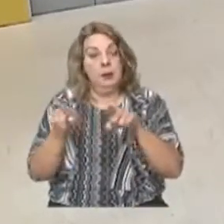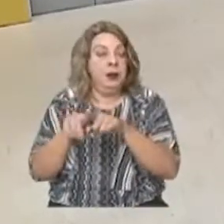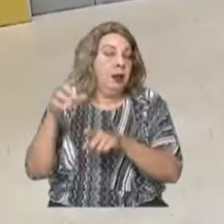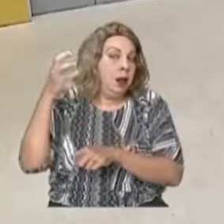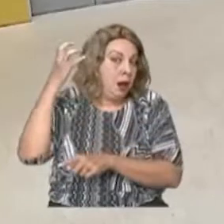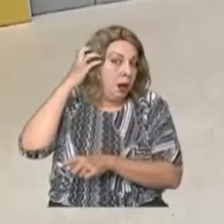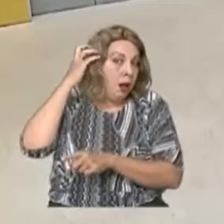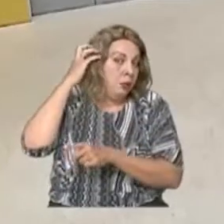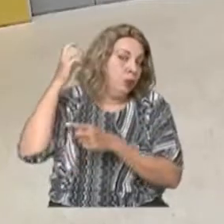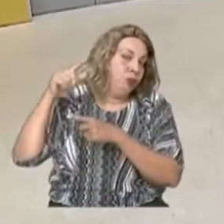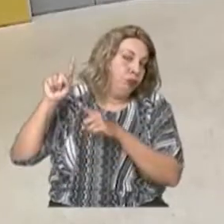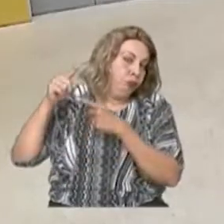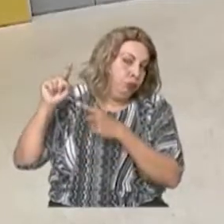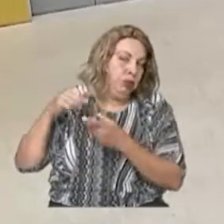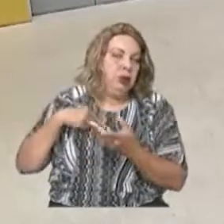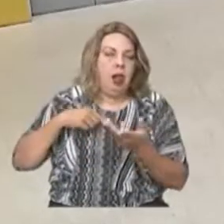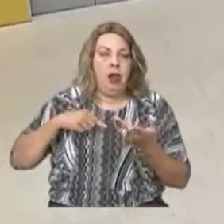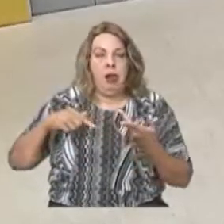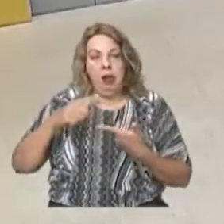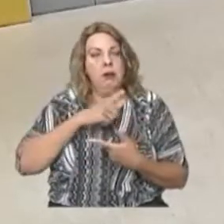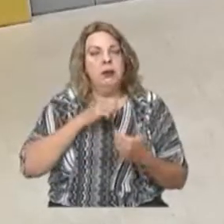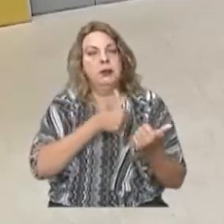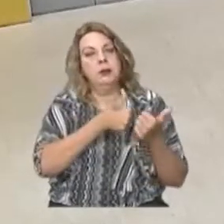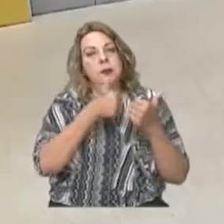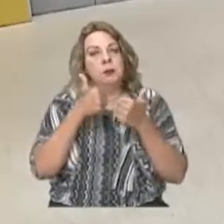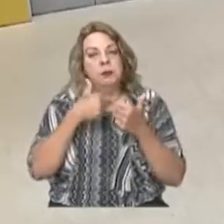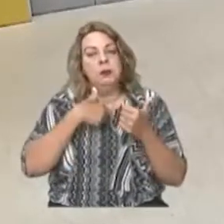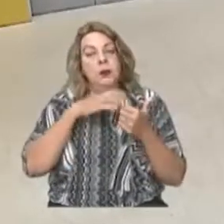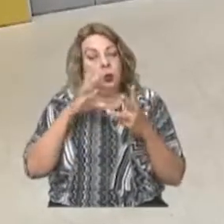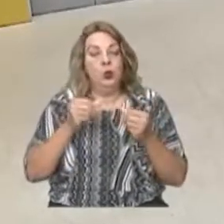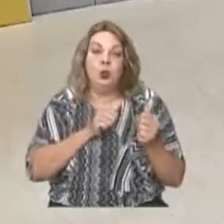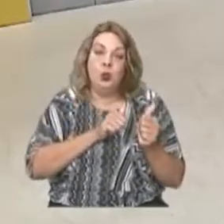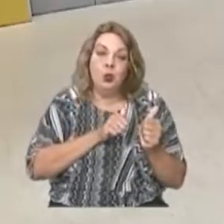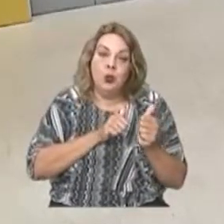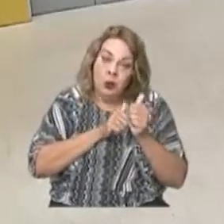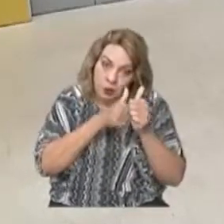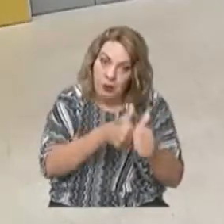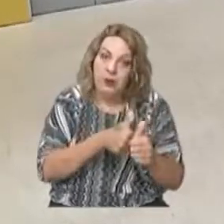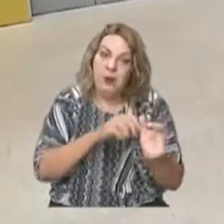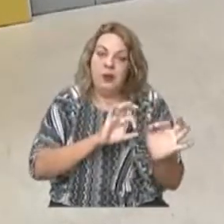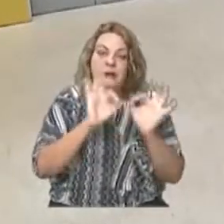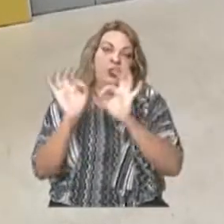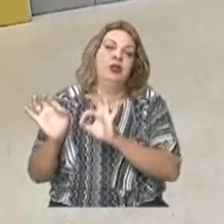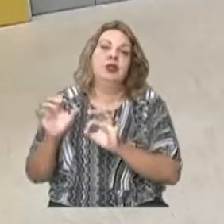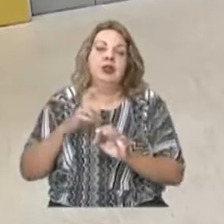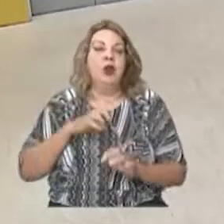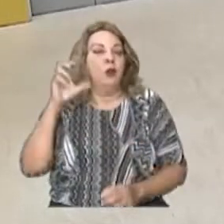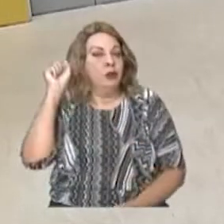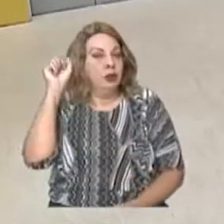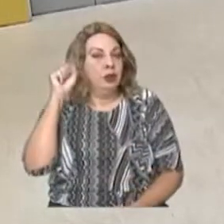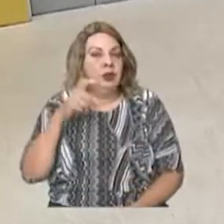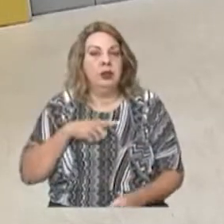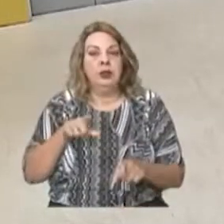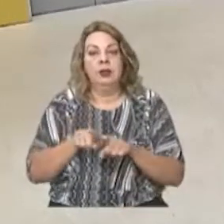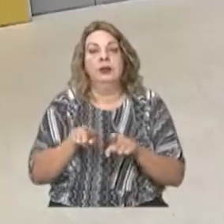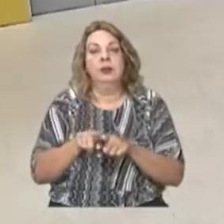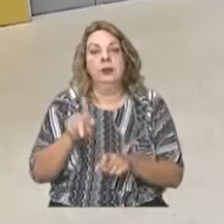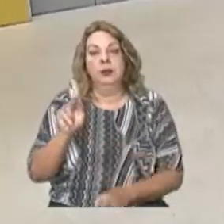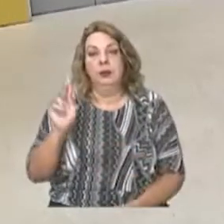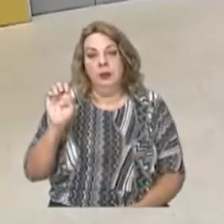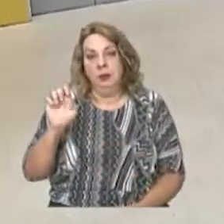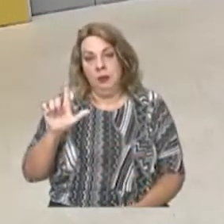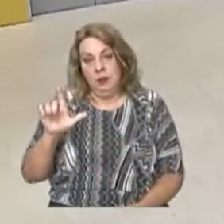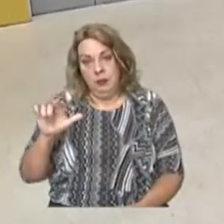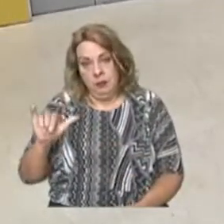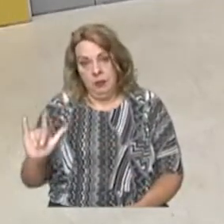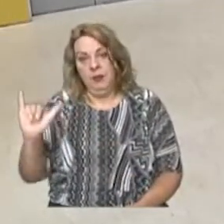aí, nós estamos aqui, tá valendo R$5.000, a turma já começa cedinho mandar mensagem. Kelly Pretinha não